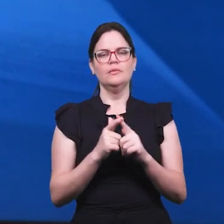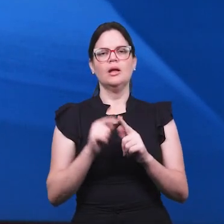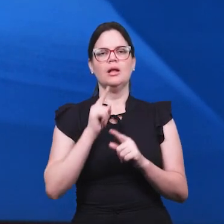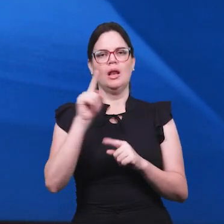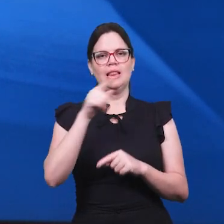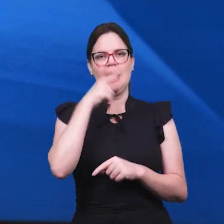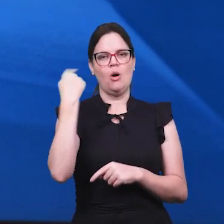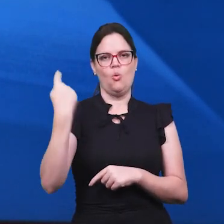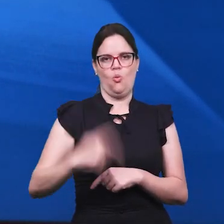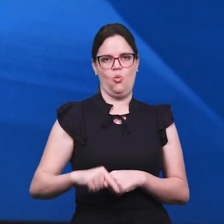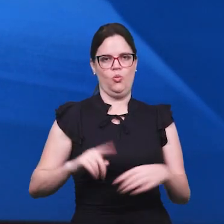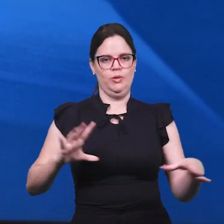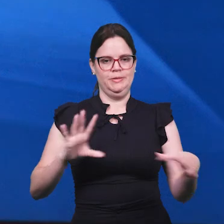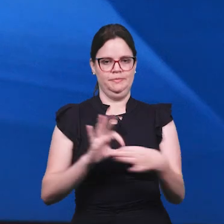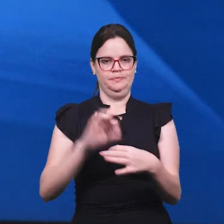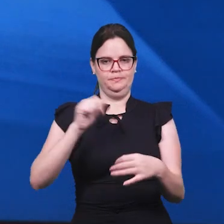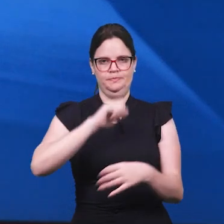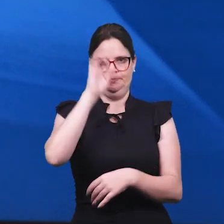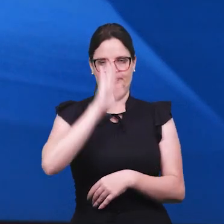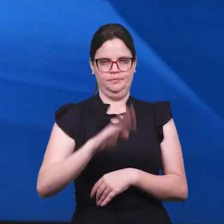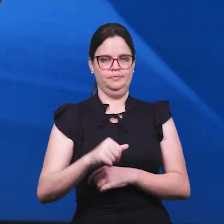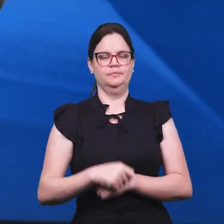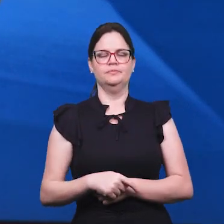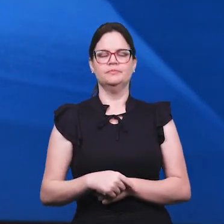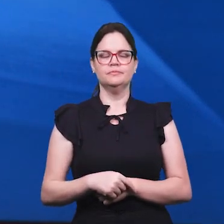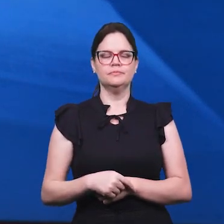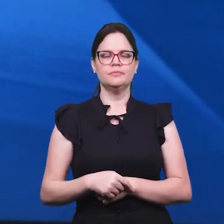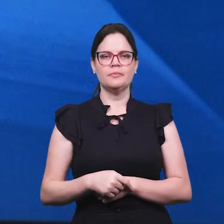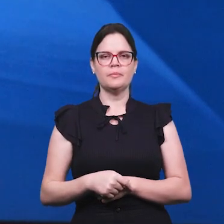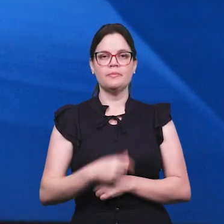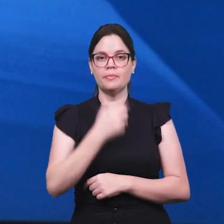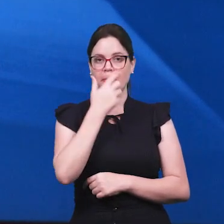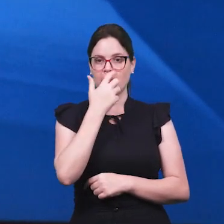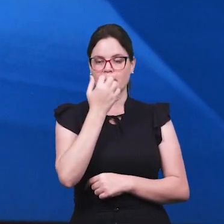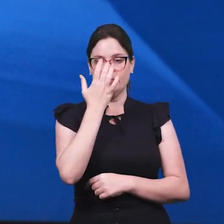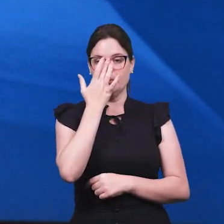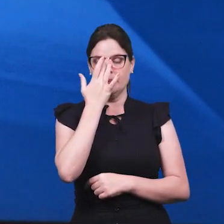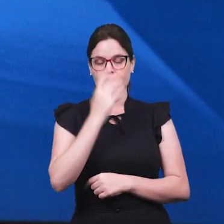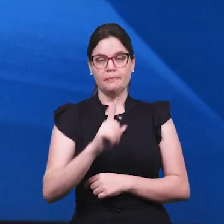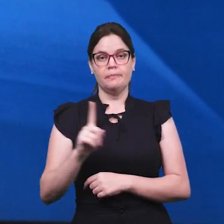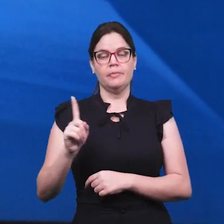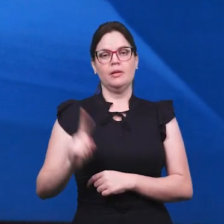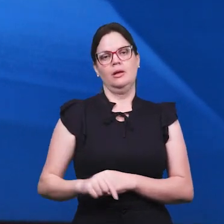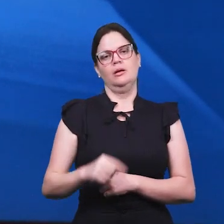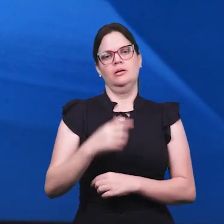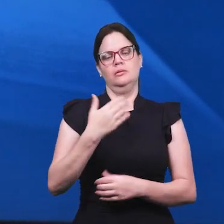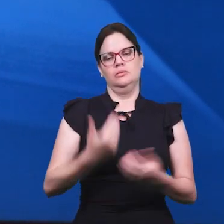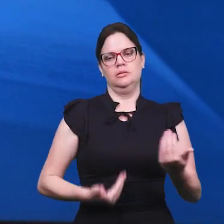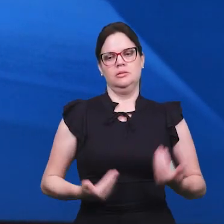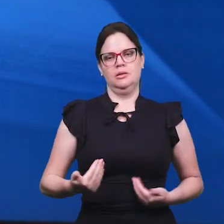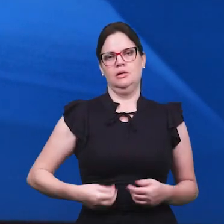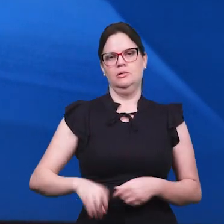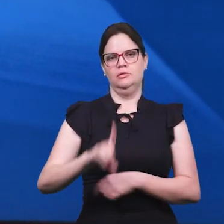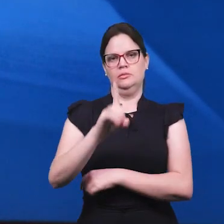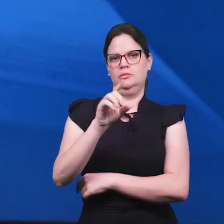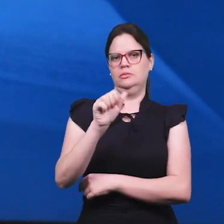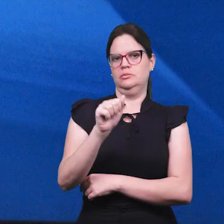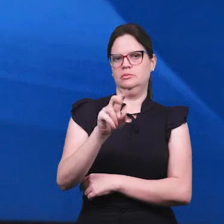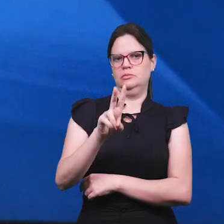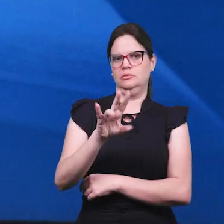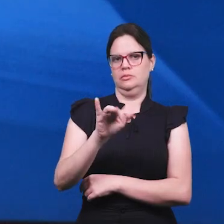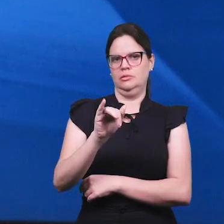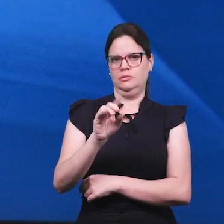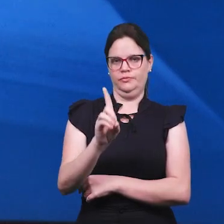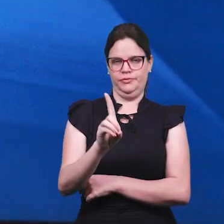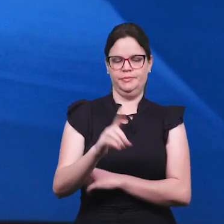ligada a nós, lá na Rússia, a igreja lá na cidade de Velik Novgorod. E trata-se do nosso irmão querido, o David